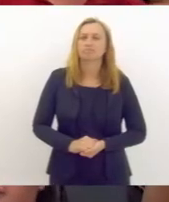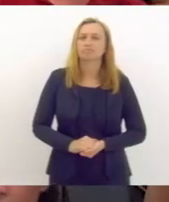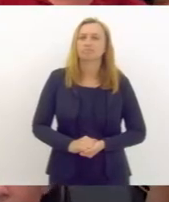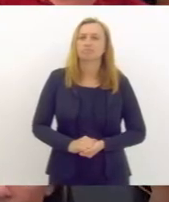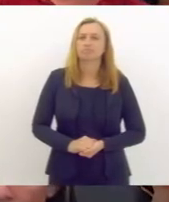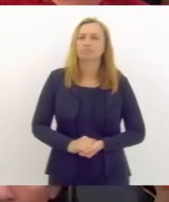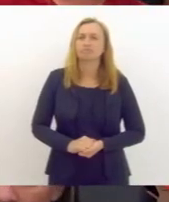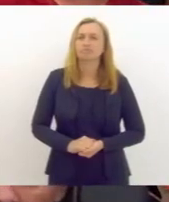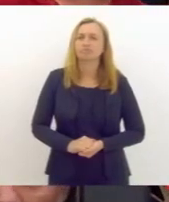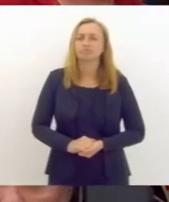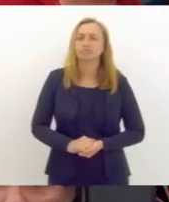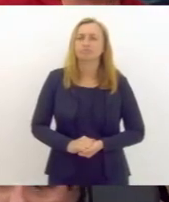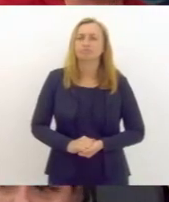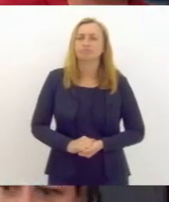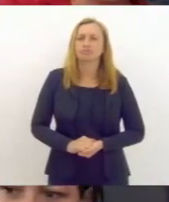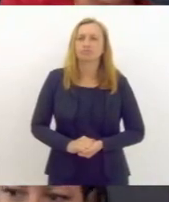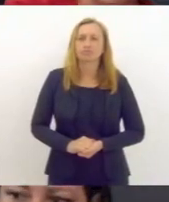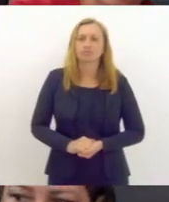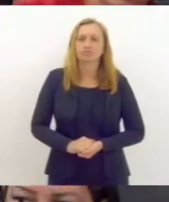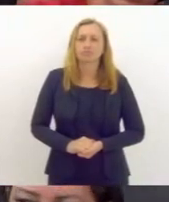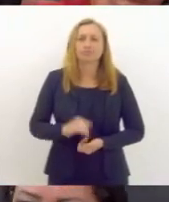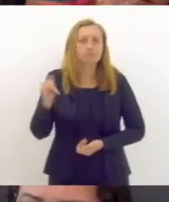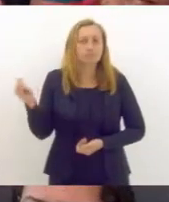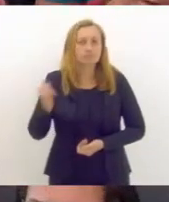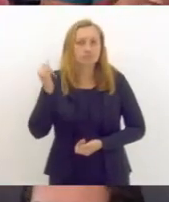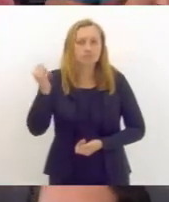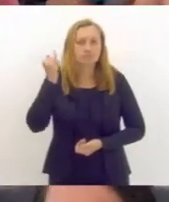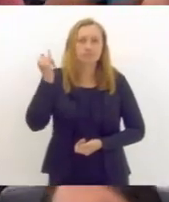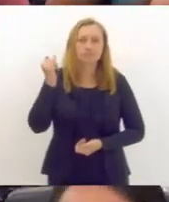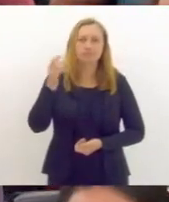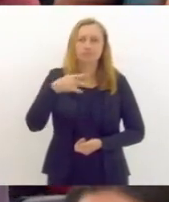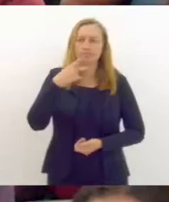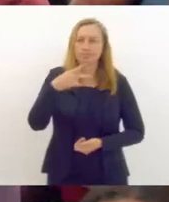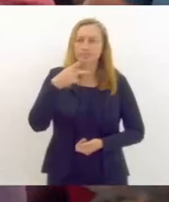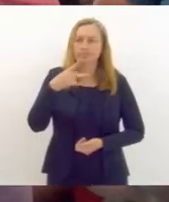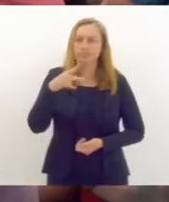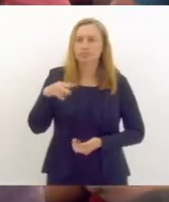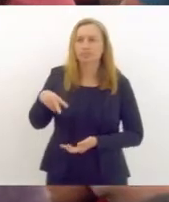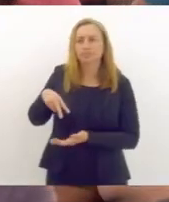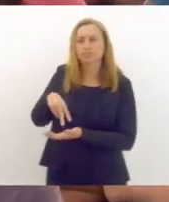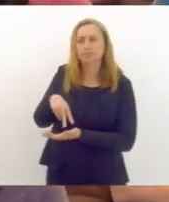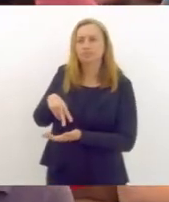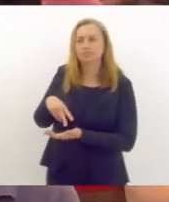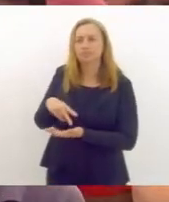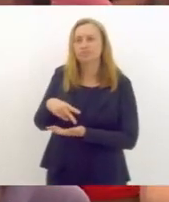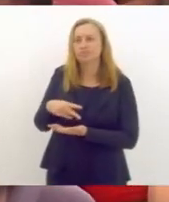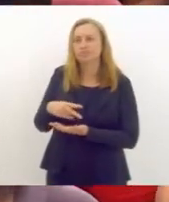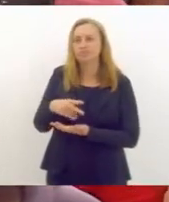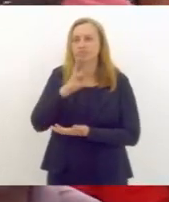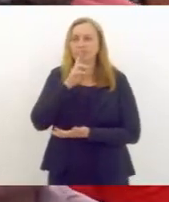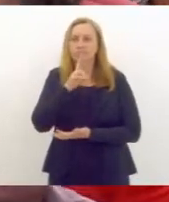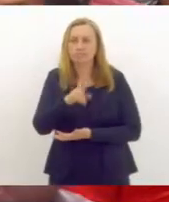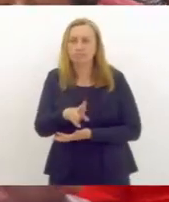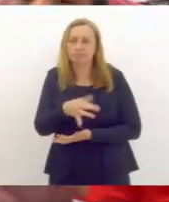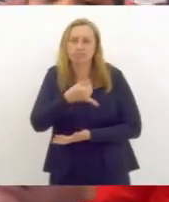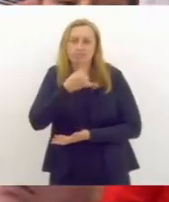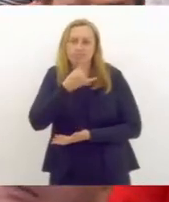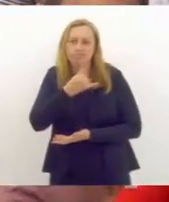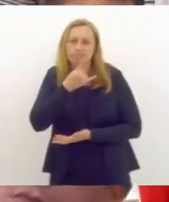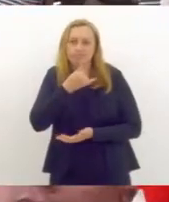Em contrapartida é importante a gente destacar essa postura lamentável do corpo de